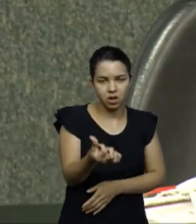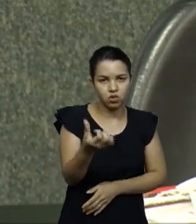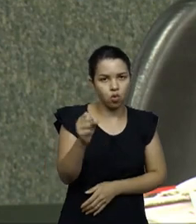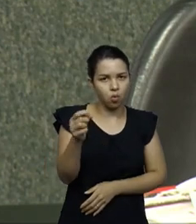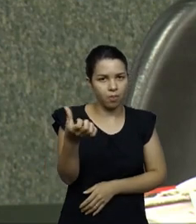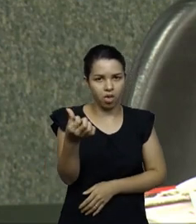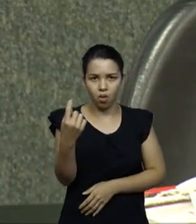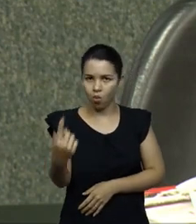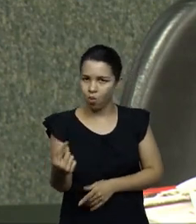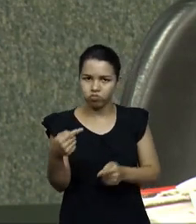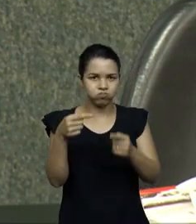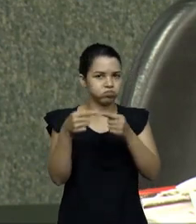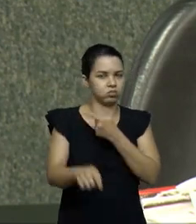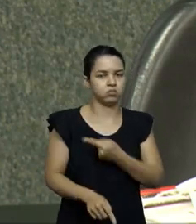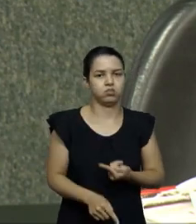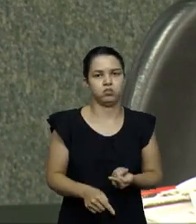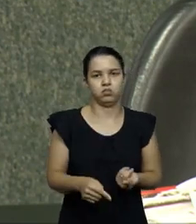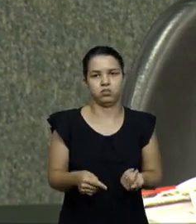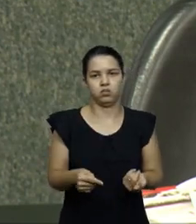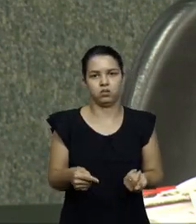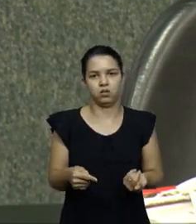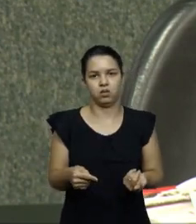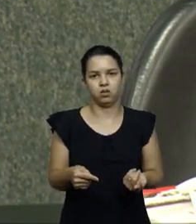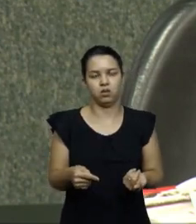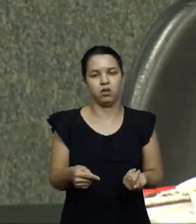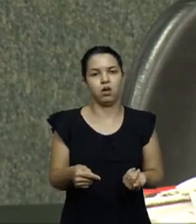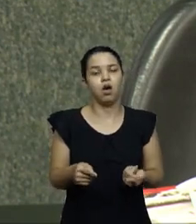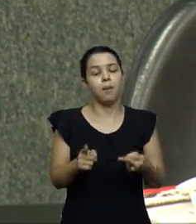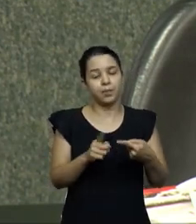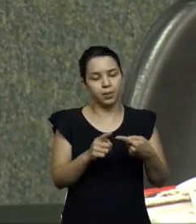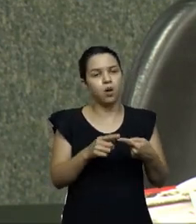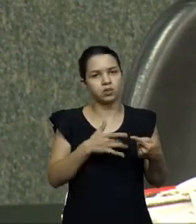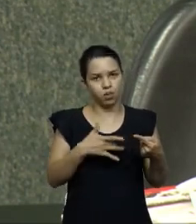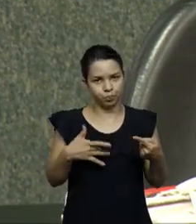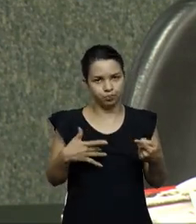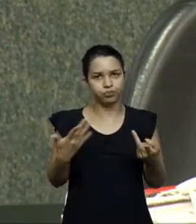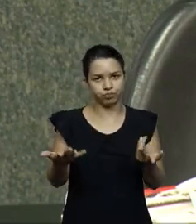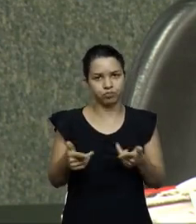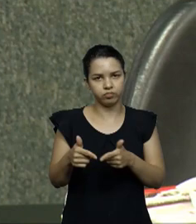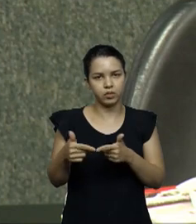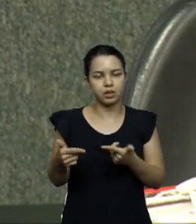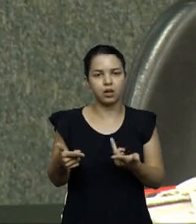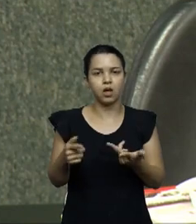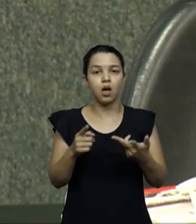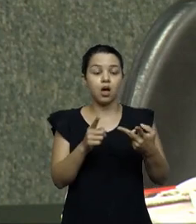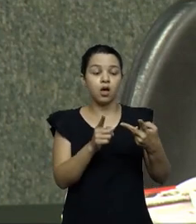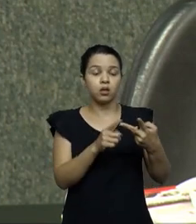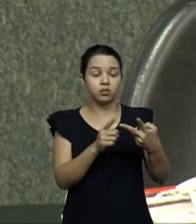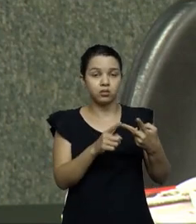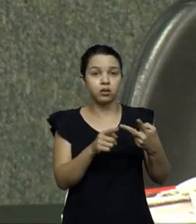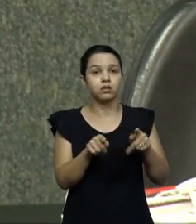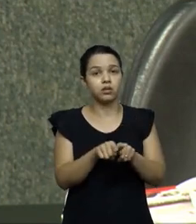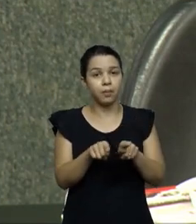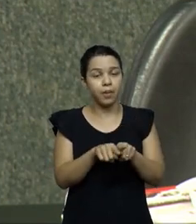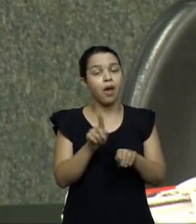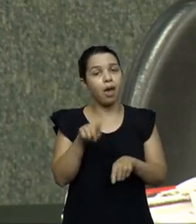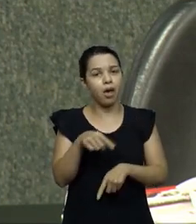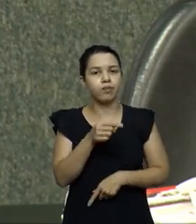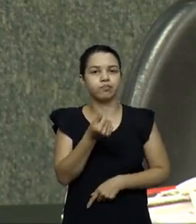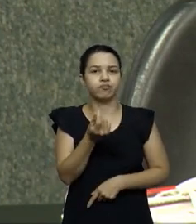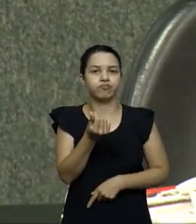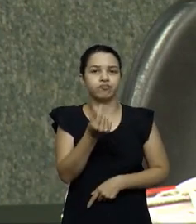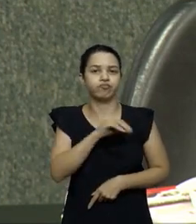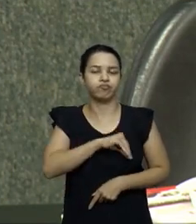portanto é um elemento essa questão do atestado e depois nós temos a questão também da remuneração